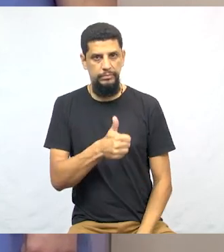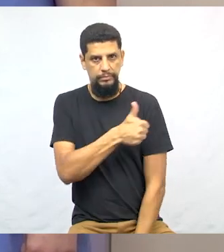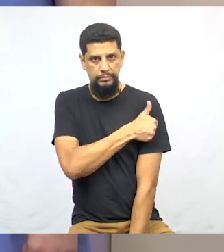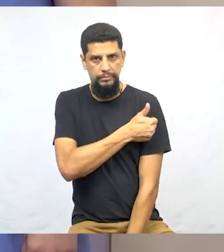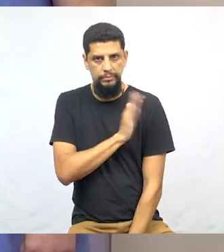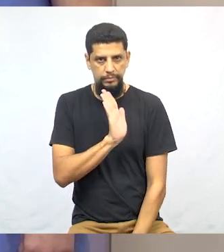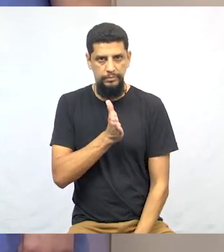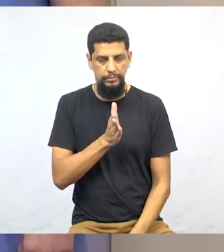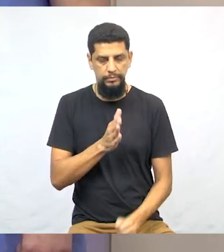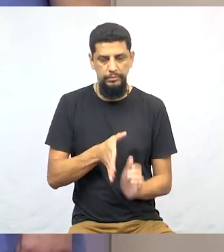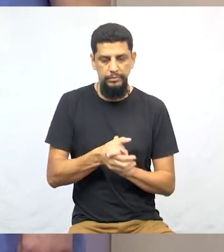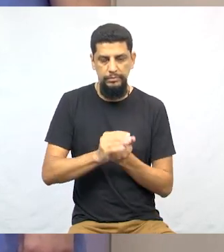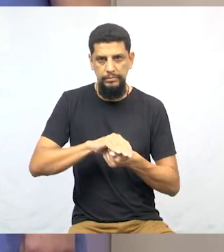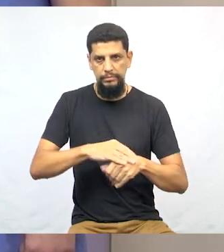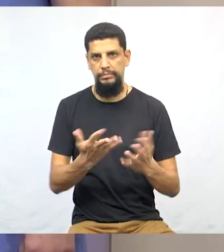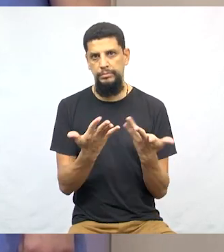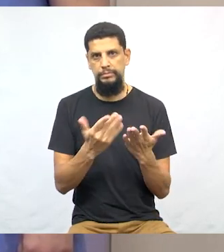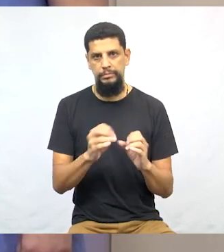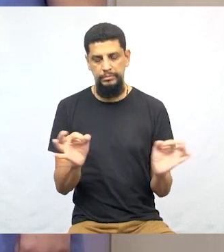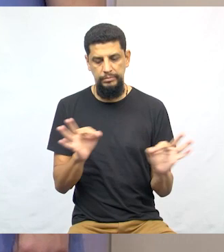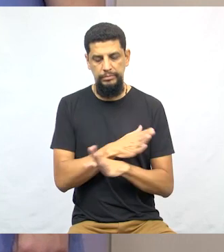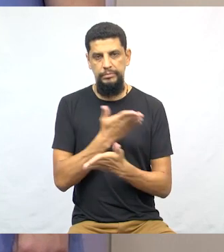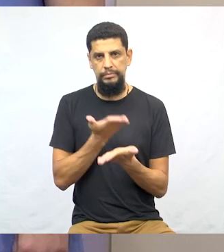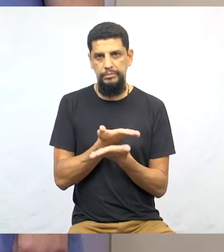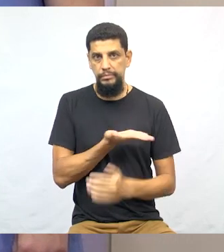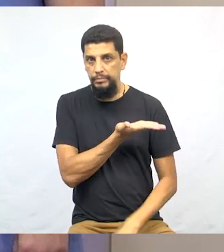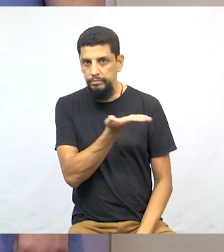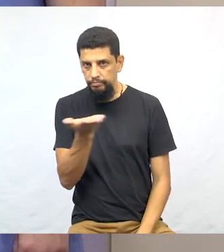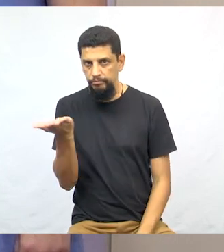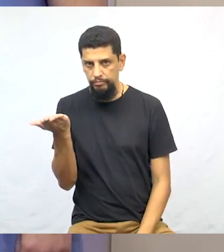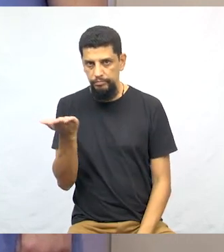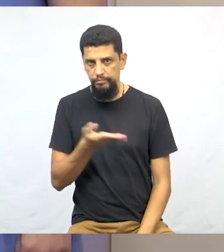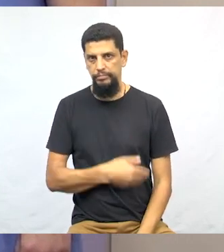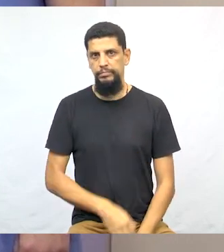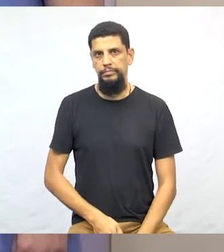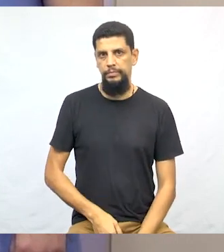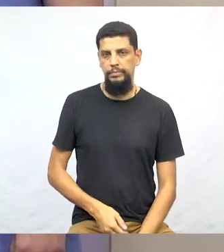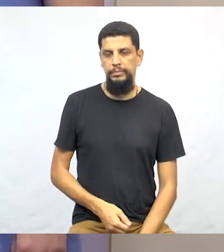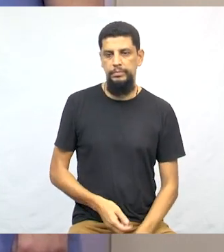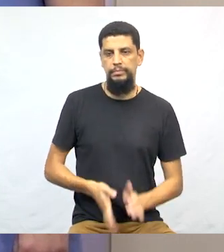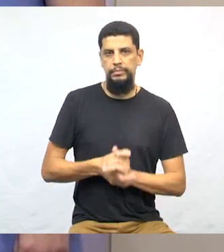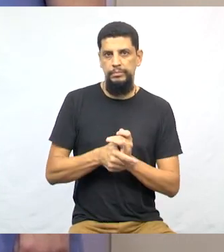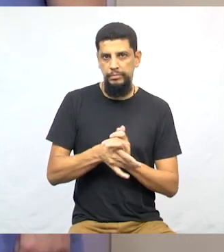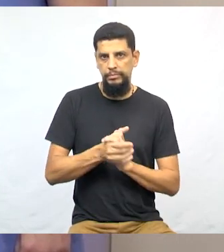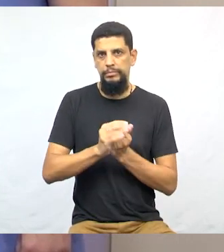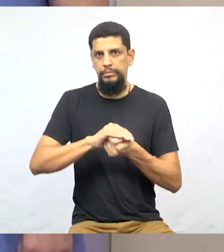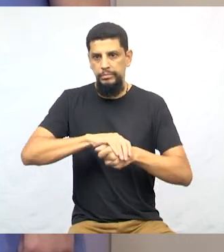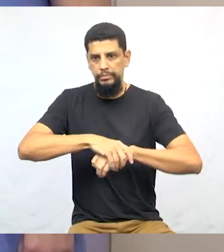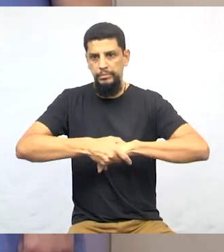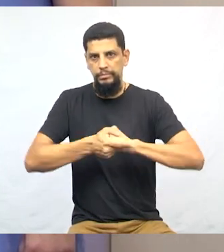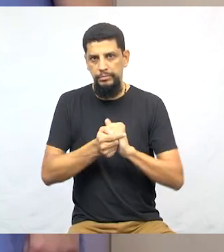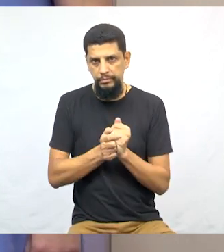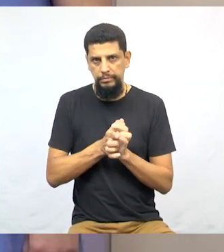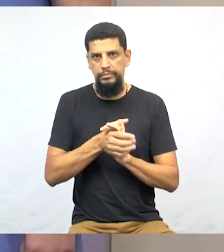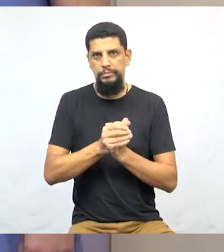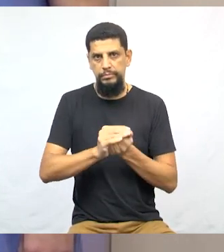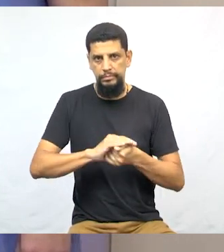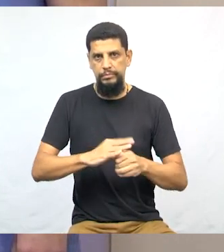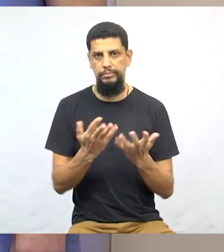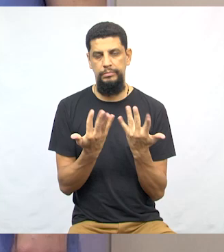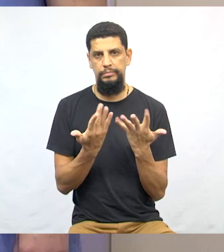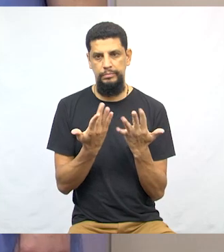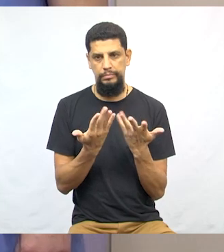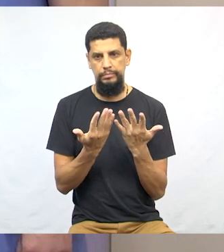as mãos, estão prontos para aulas. Para a nossa aula. E vocês? Vamos lavar as mãos com